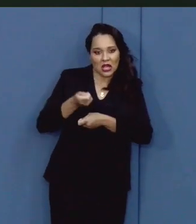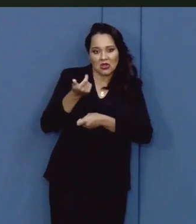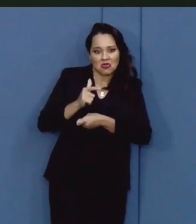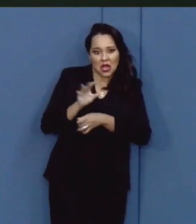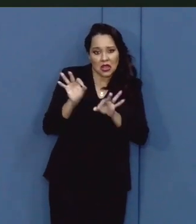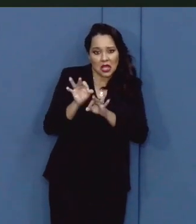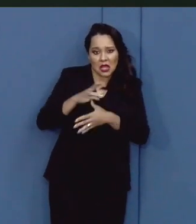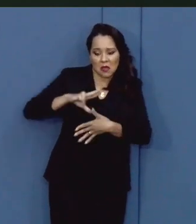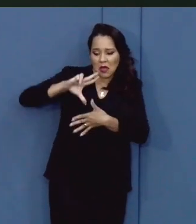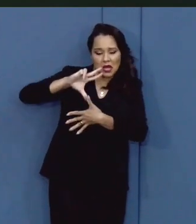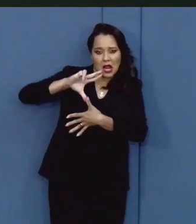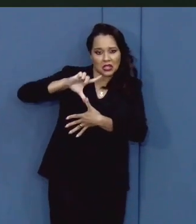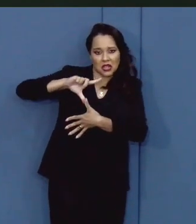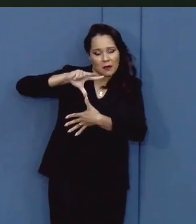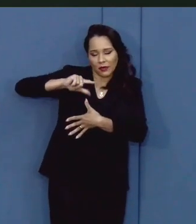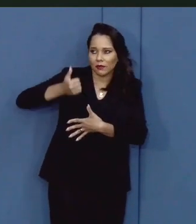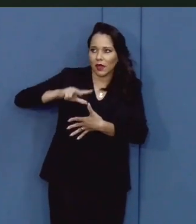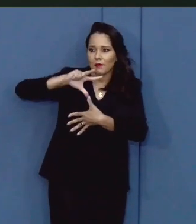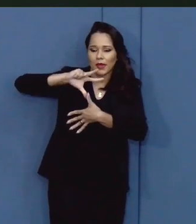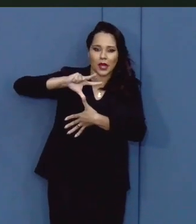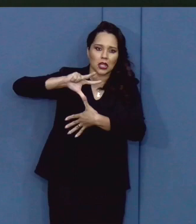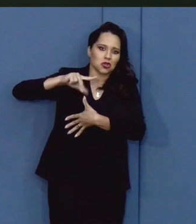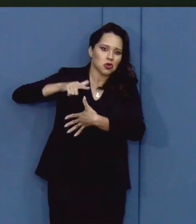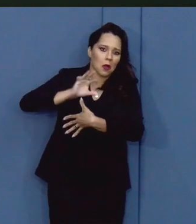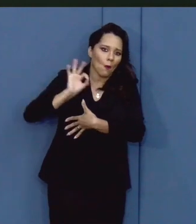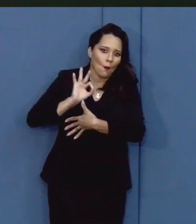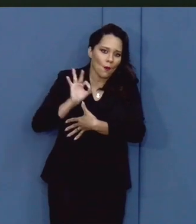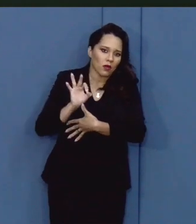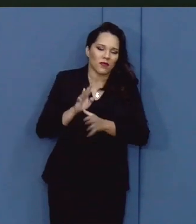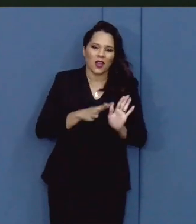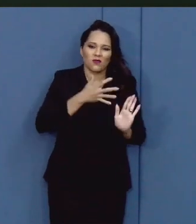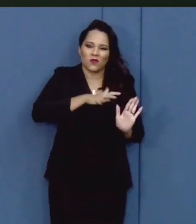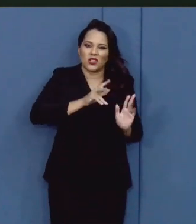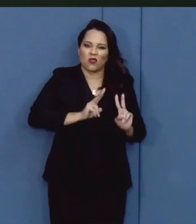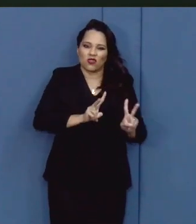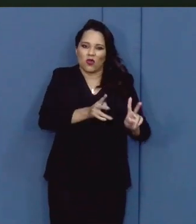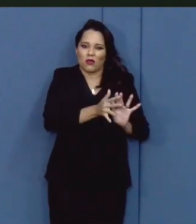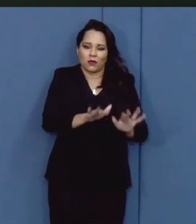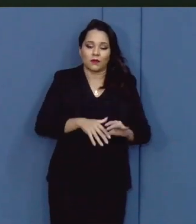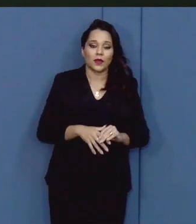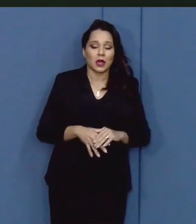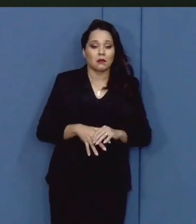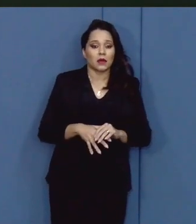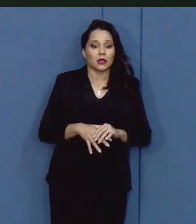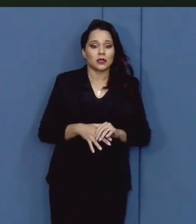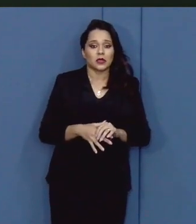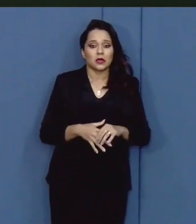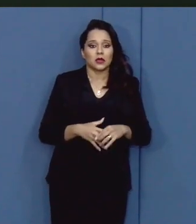mais ninguém da América Latina. Eu realmente não quis continuar, mas outros